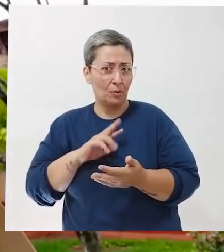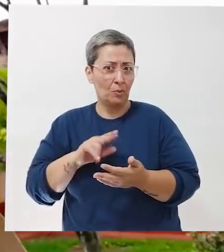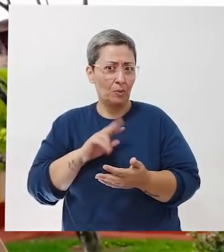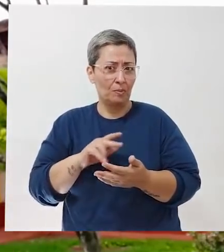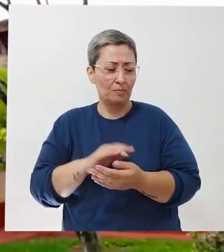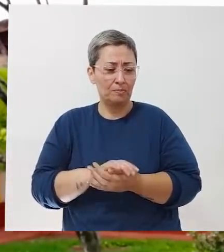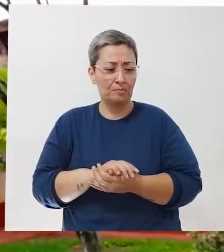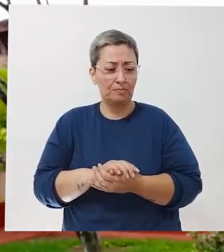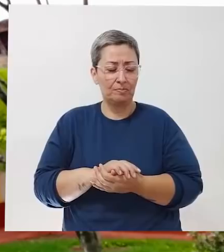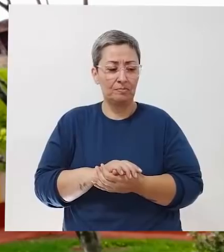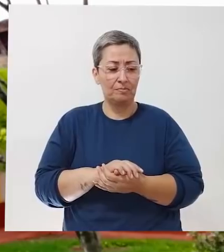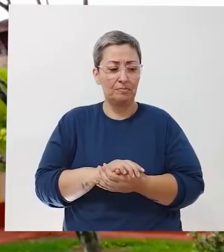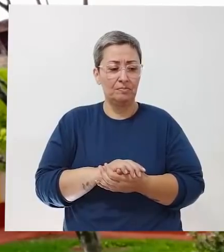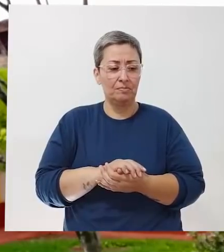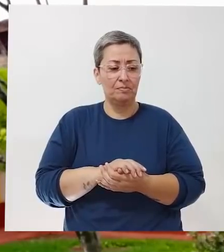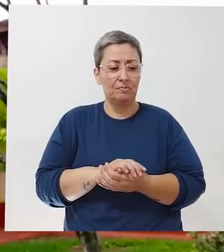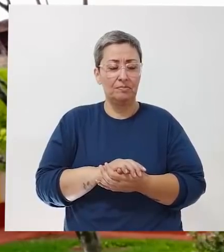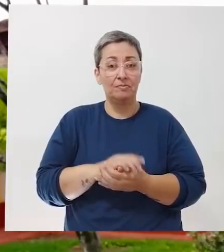vida.